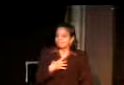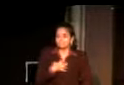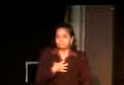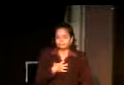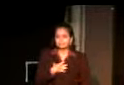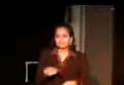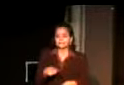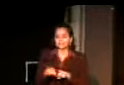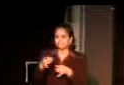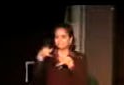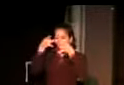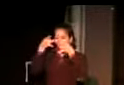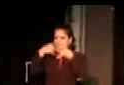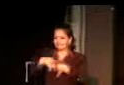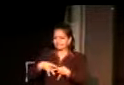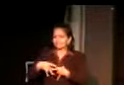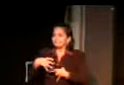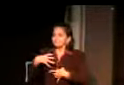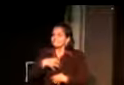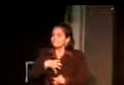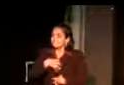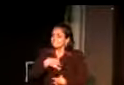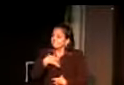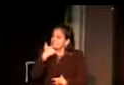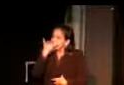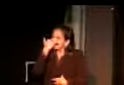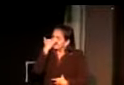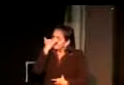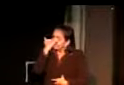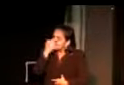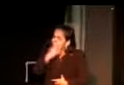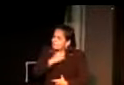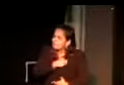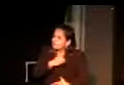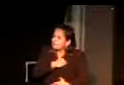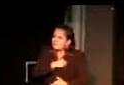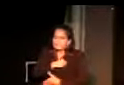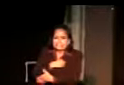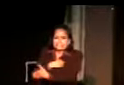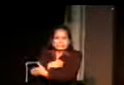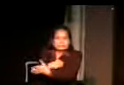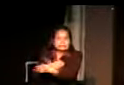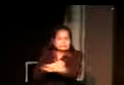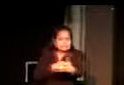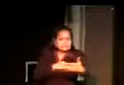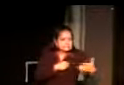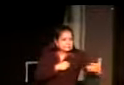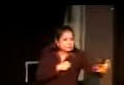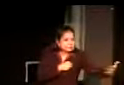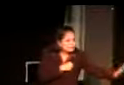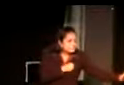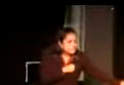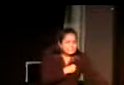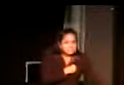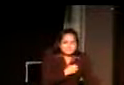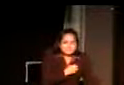foi desprezado frustrou-se pelo pecado generalizado no trato com esses